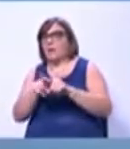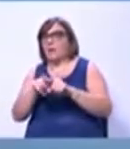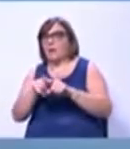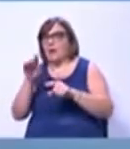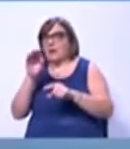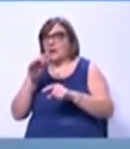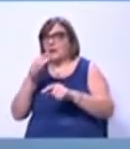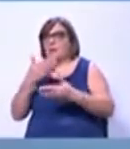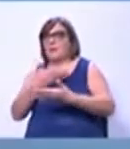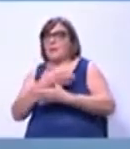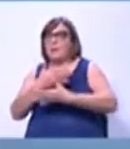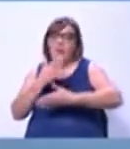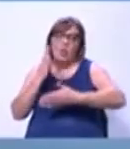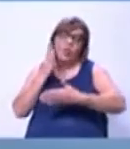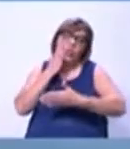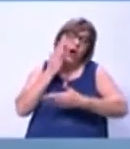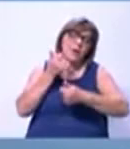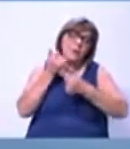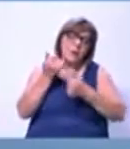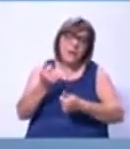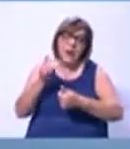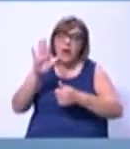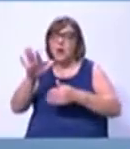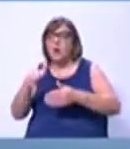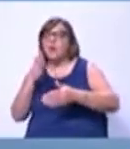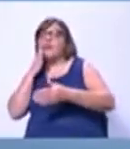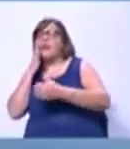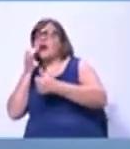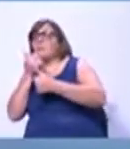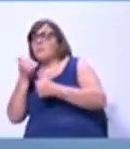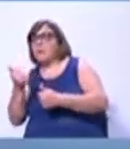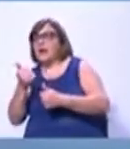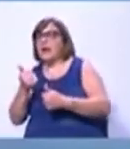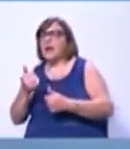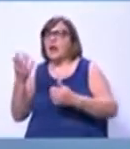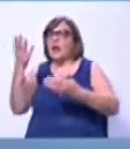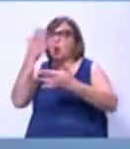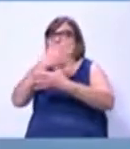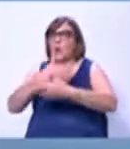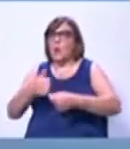bebê dorme bem, se dorme a noite toda, se não dá noites más.